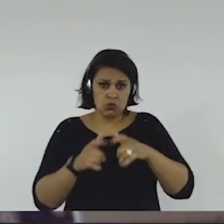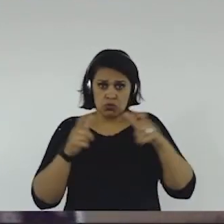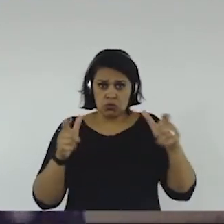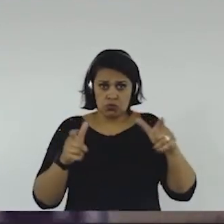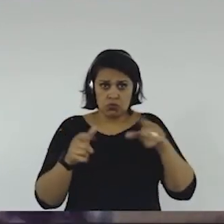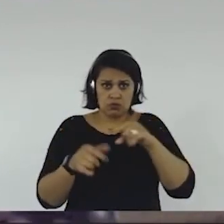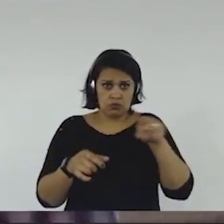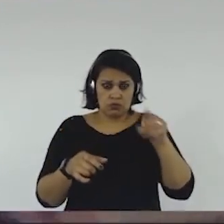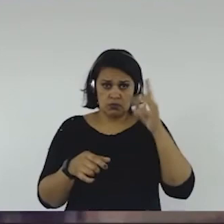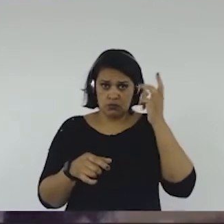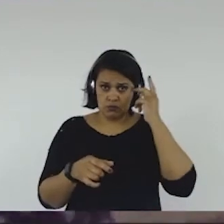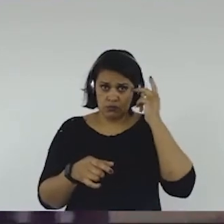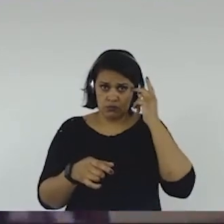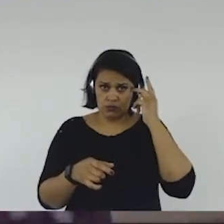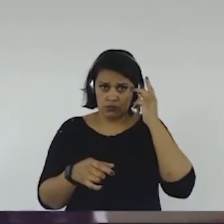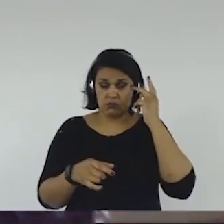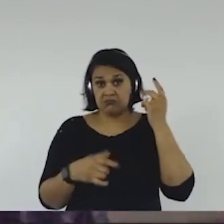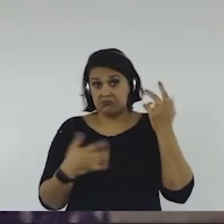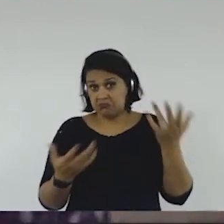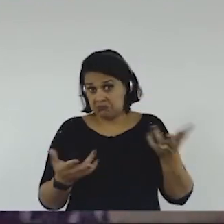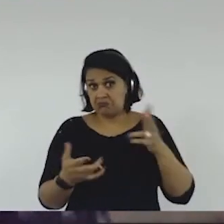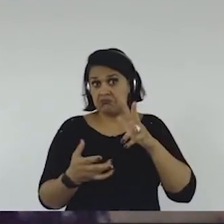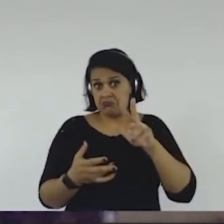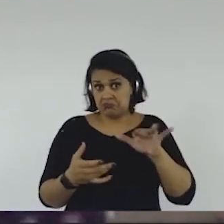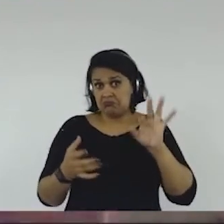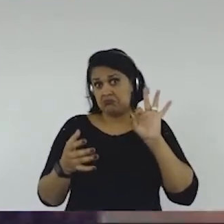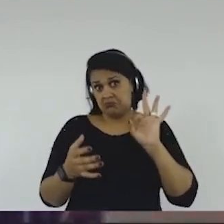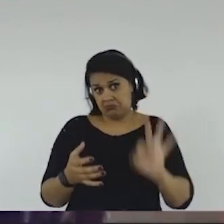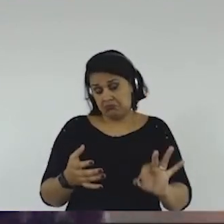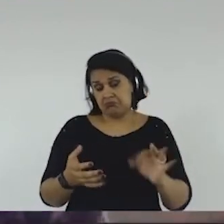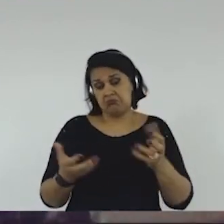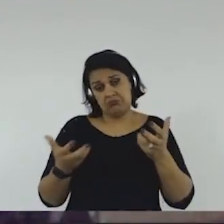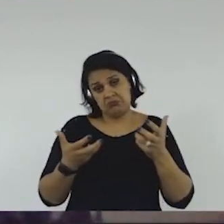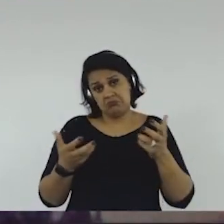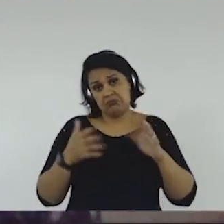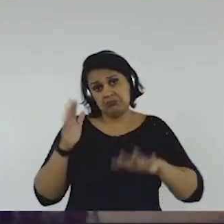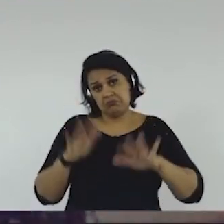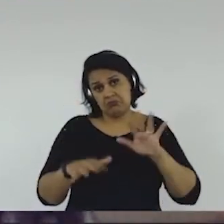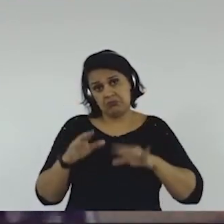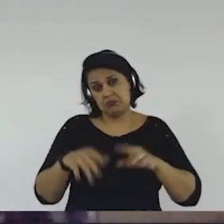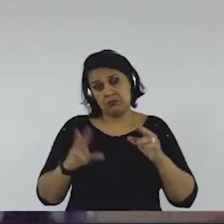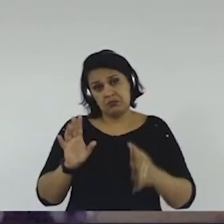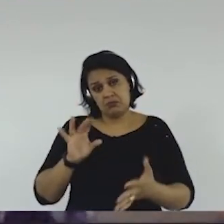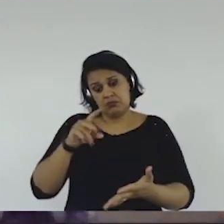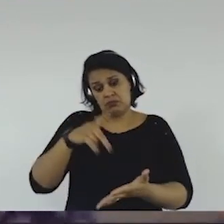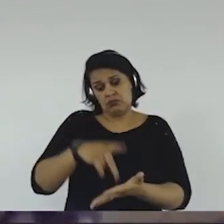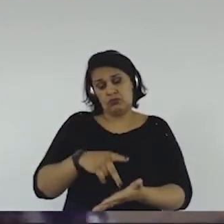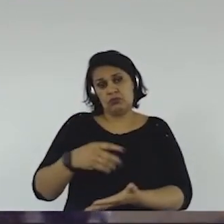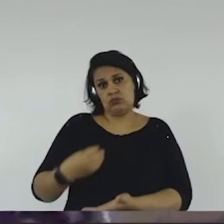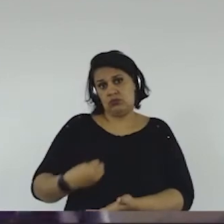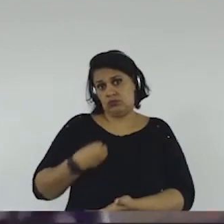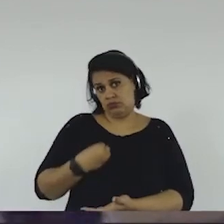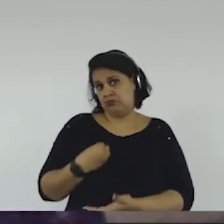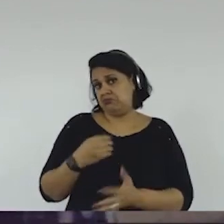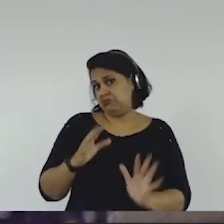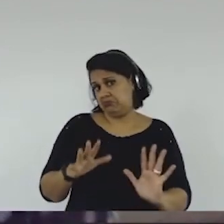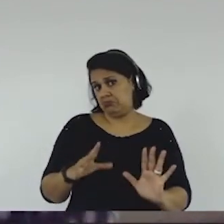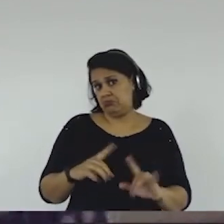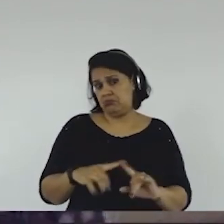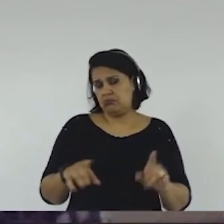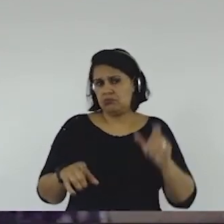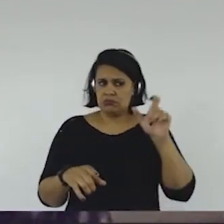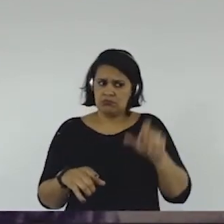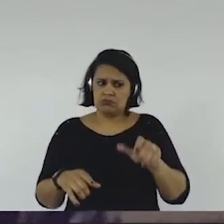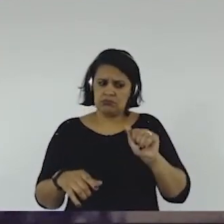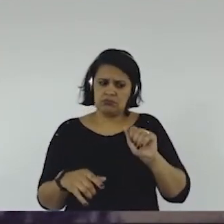Paulo, ele vai preferir ou pode querer preferir audiência presencial. Então, eu acho que o que o Augusto